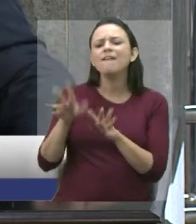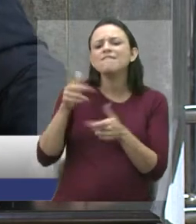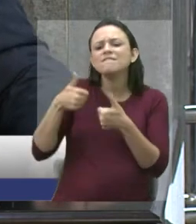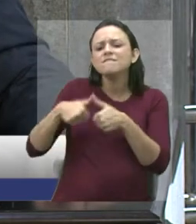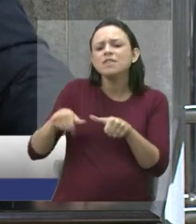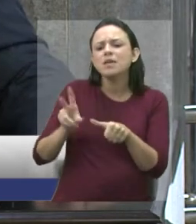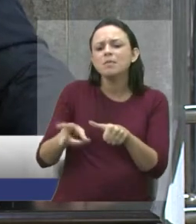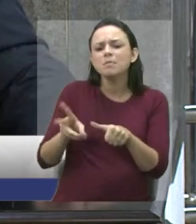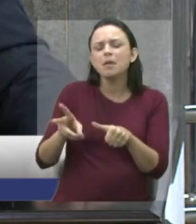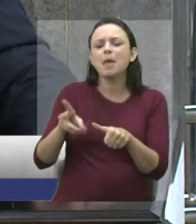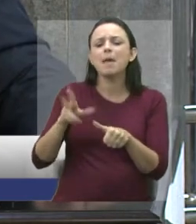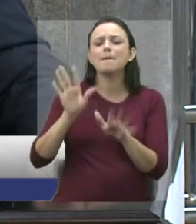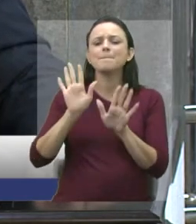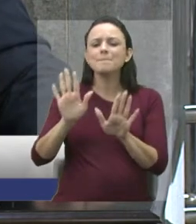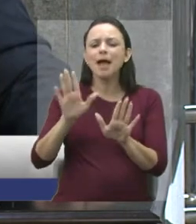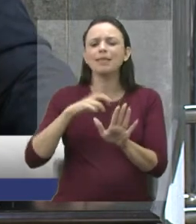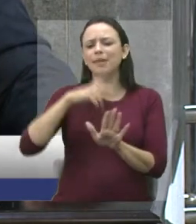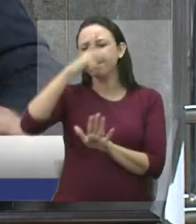sendo espantados.